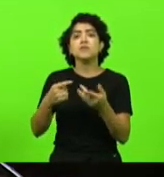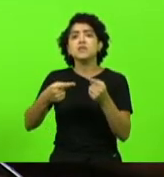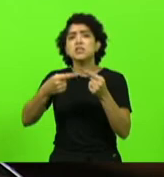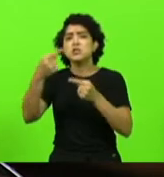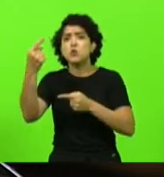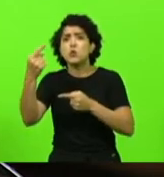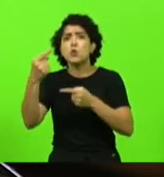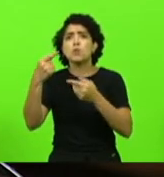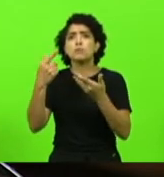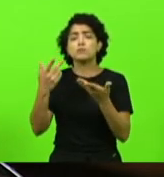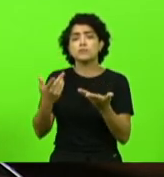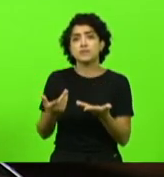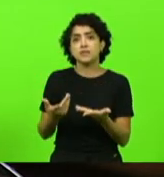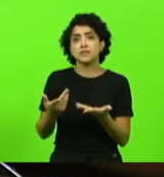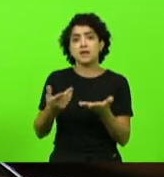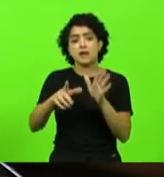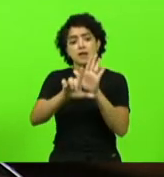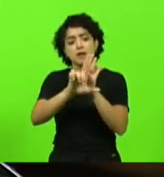Crow Laws, leis